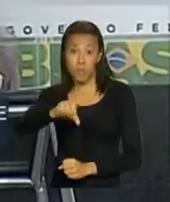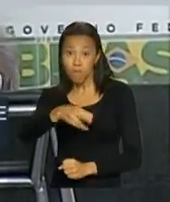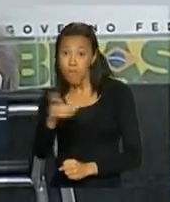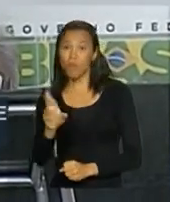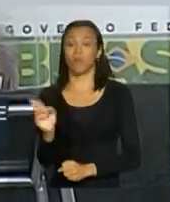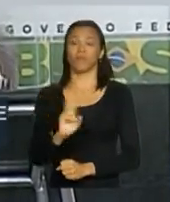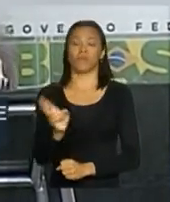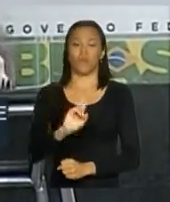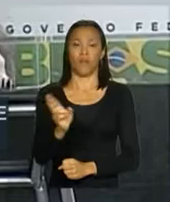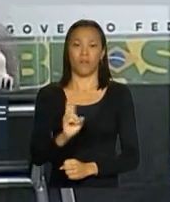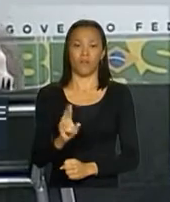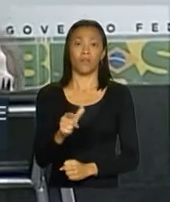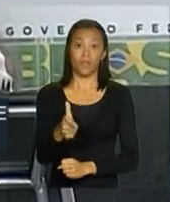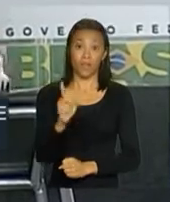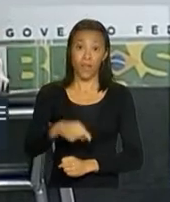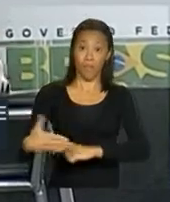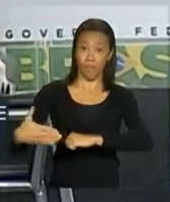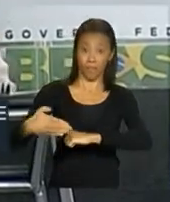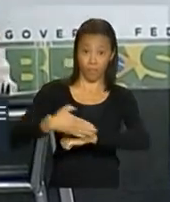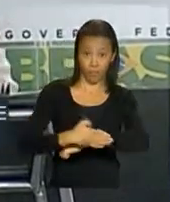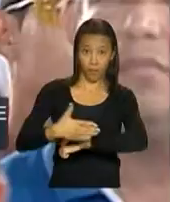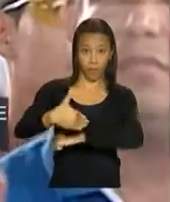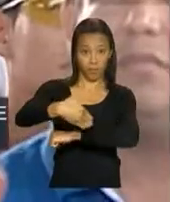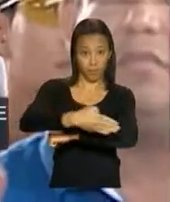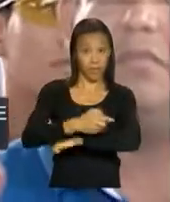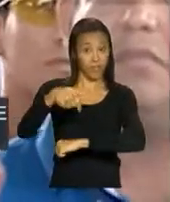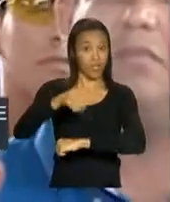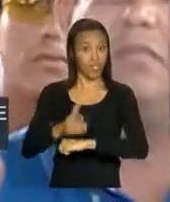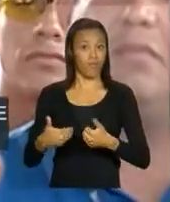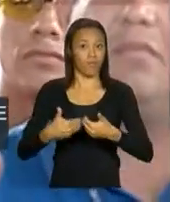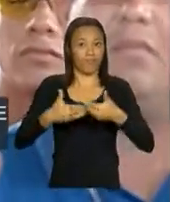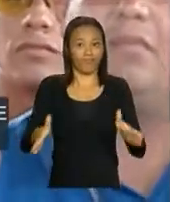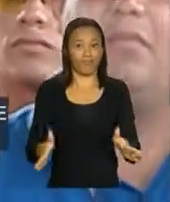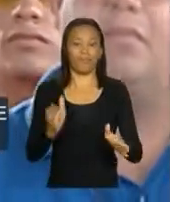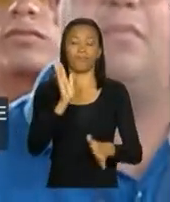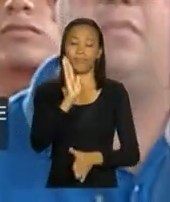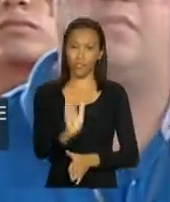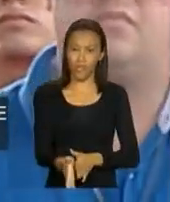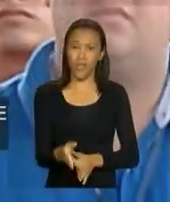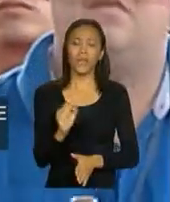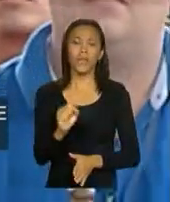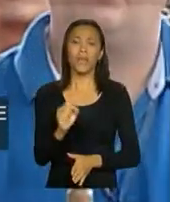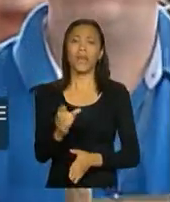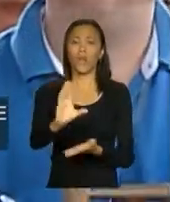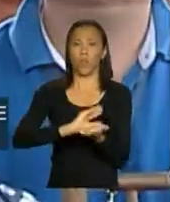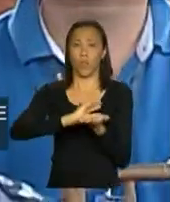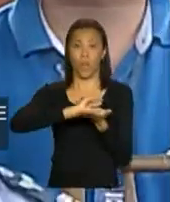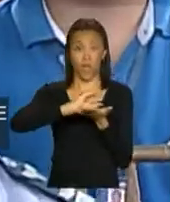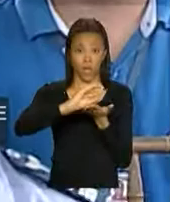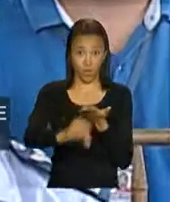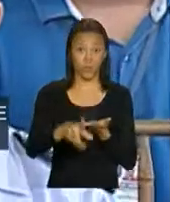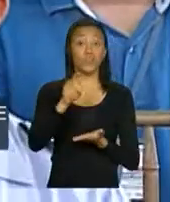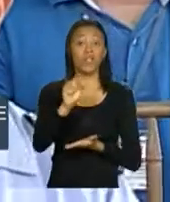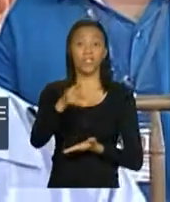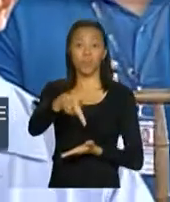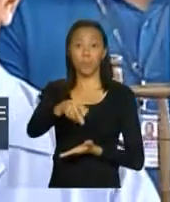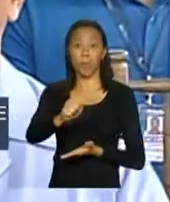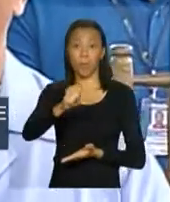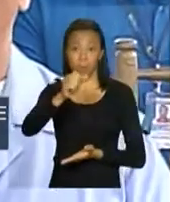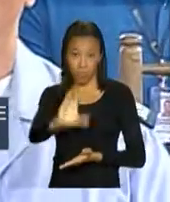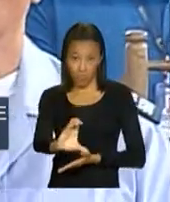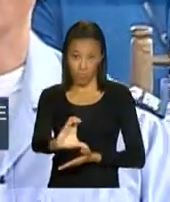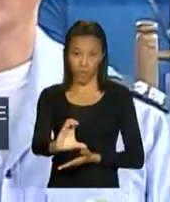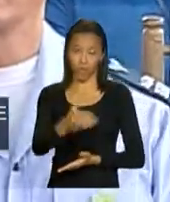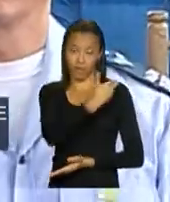R$ 1,3 bilhão, como os berços que acabamos de inaugurar e que contam com o recurso do PAC, Programa